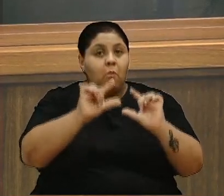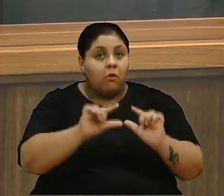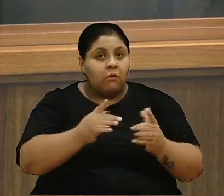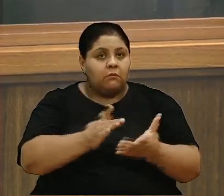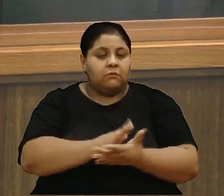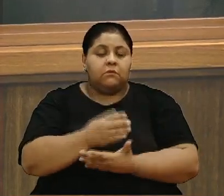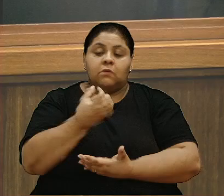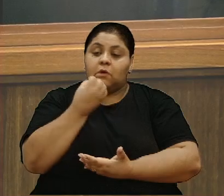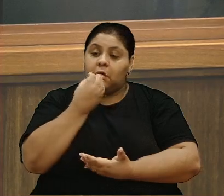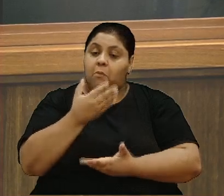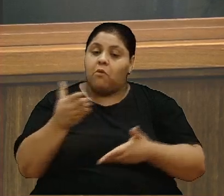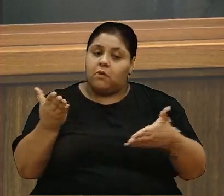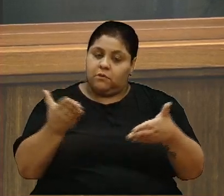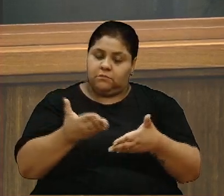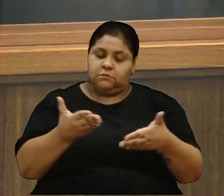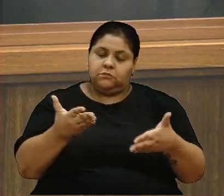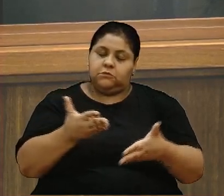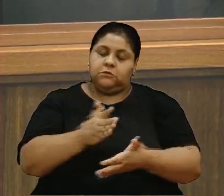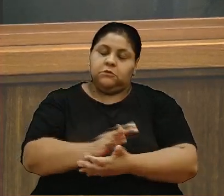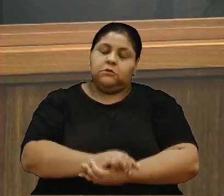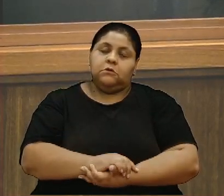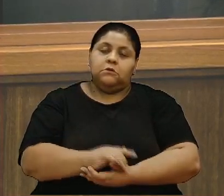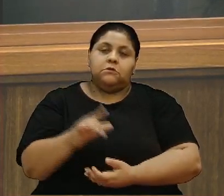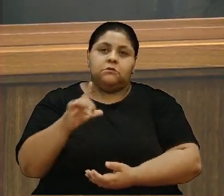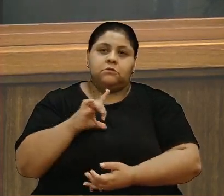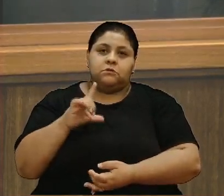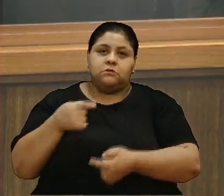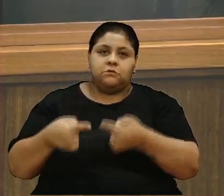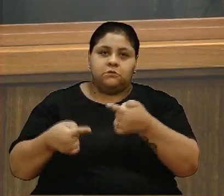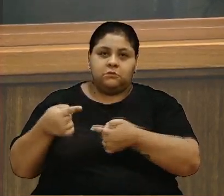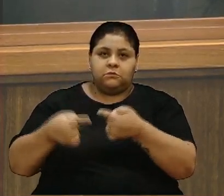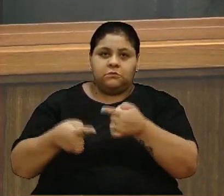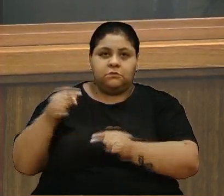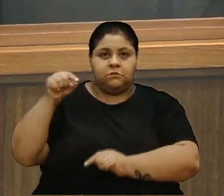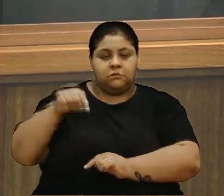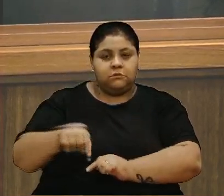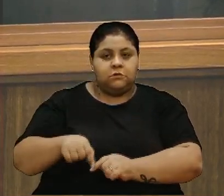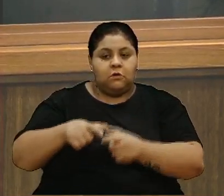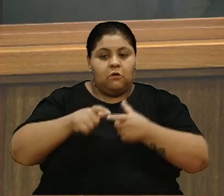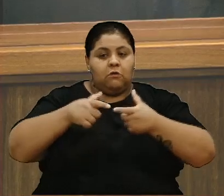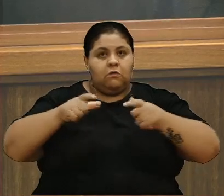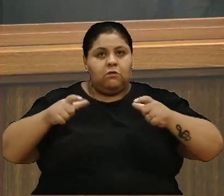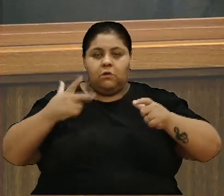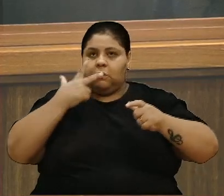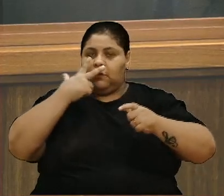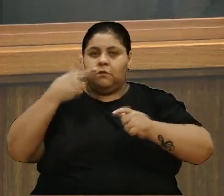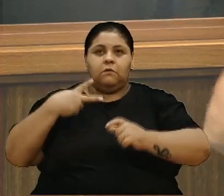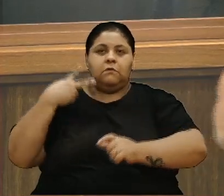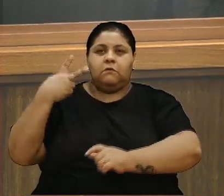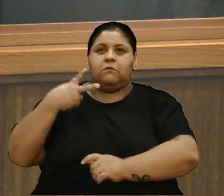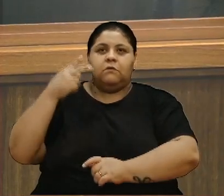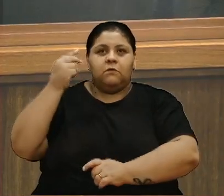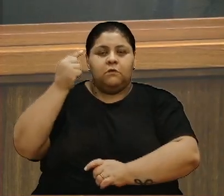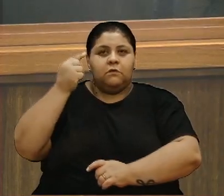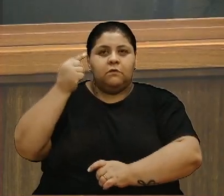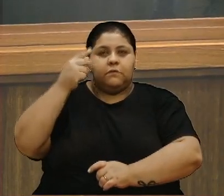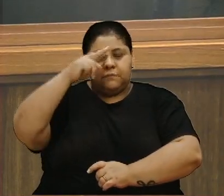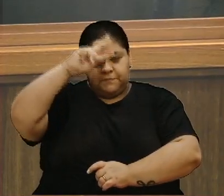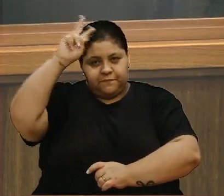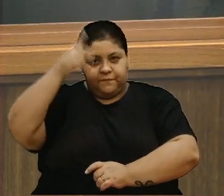que bom que agora está tendo esse debate aqui mais amplo, como disse o vereador Edson.